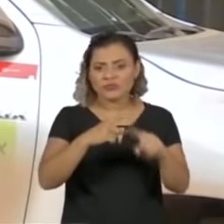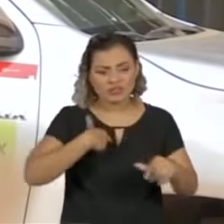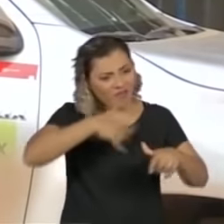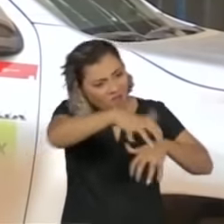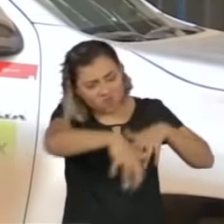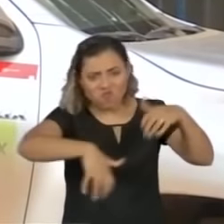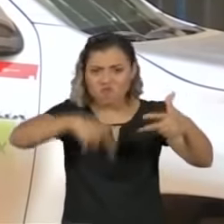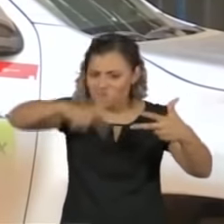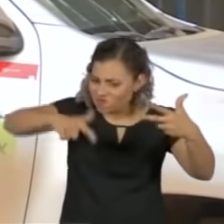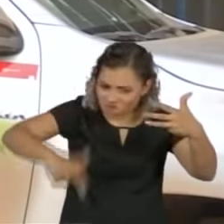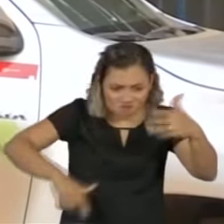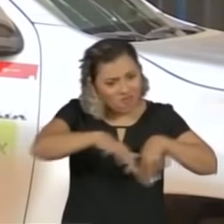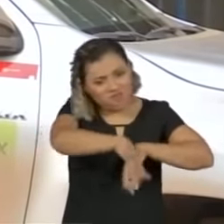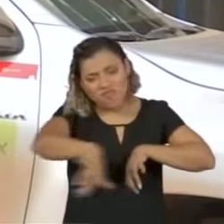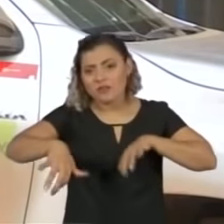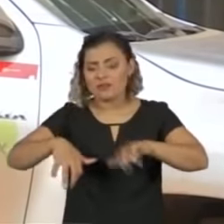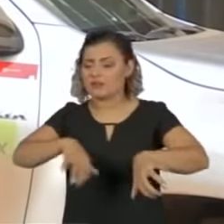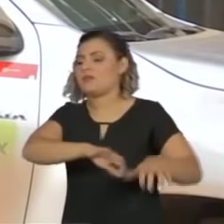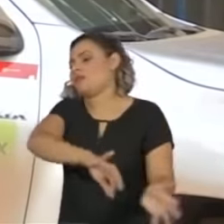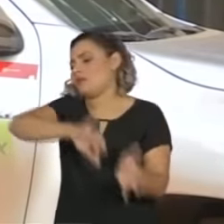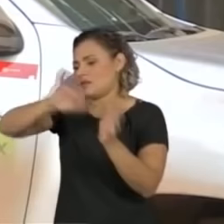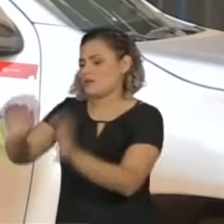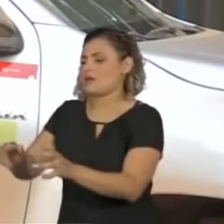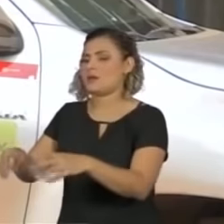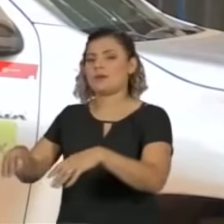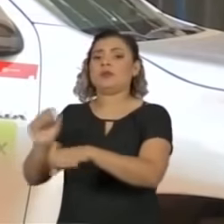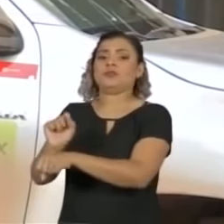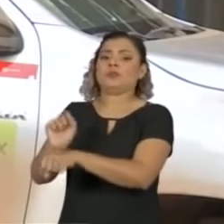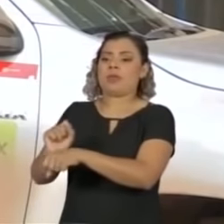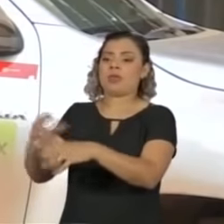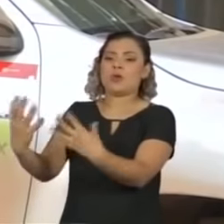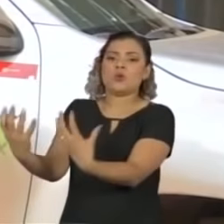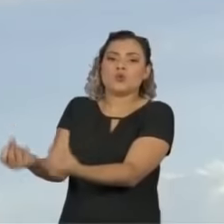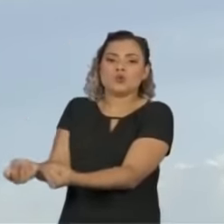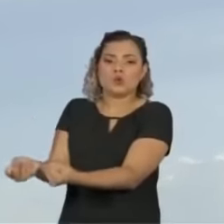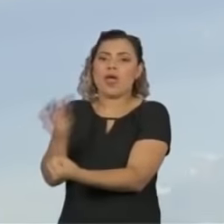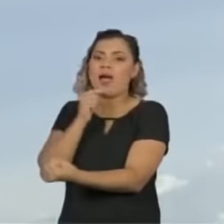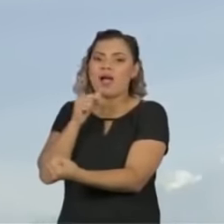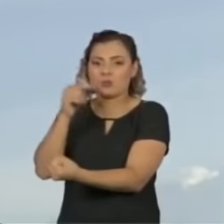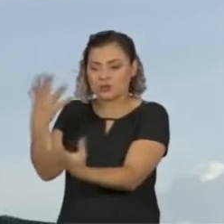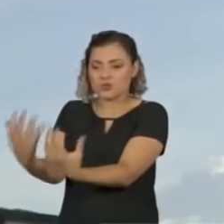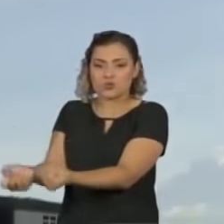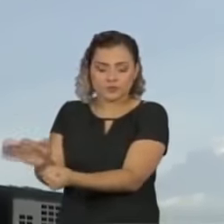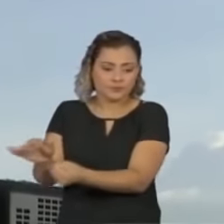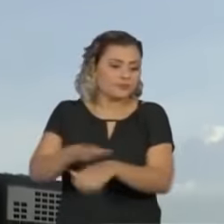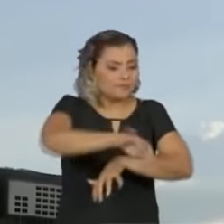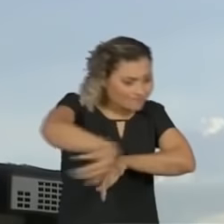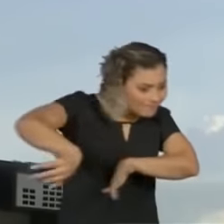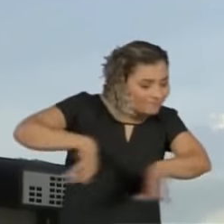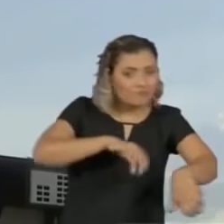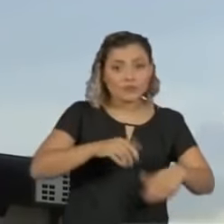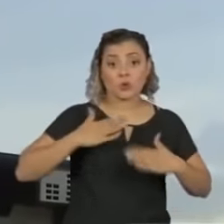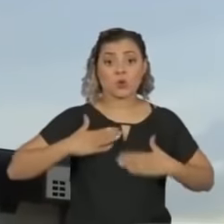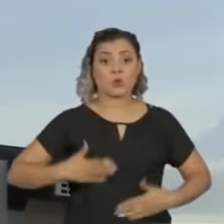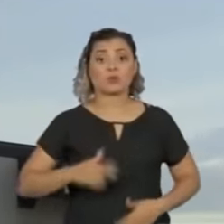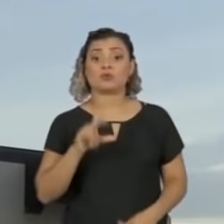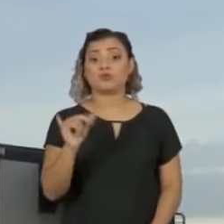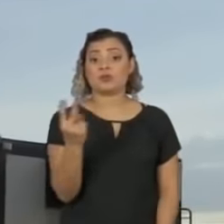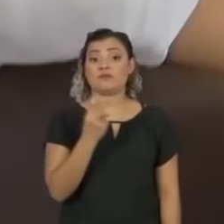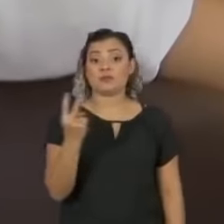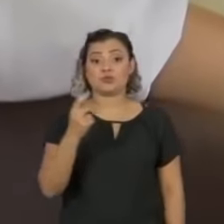lama, você põe para secar e depois você torna a olhar de novo. O último corpo encontrado foi em 22